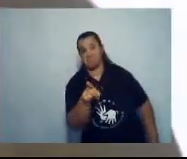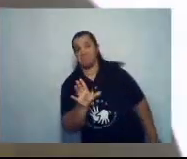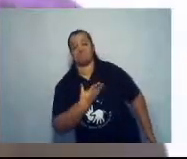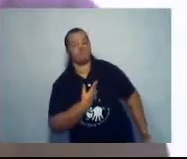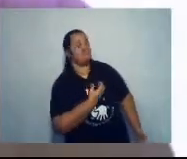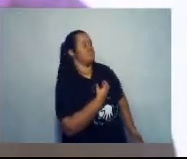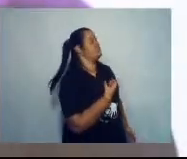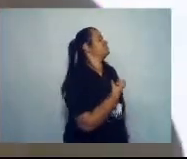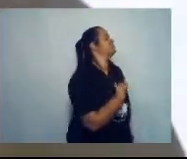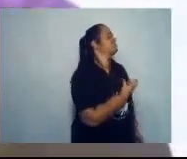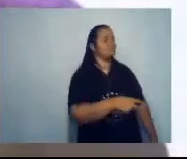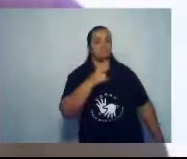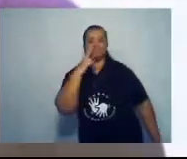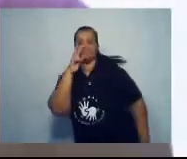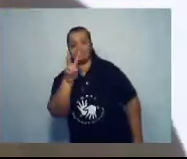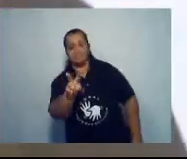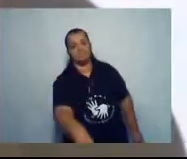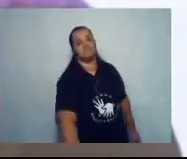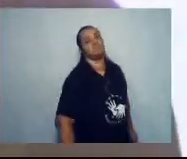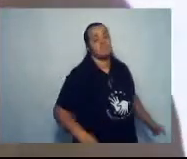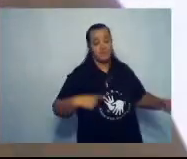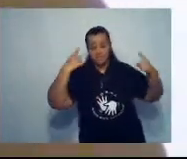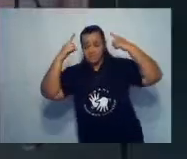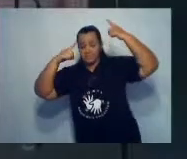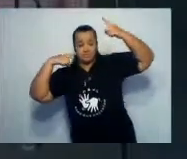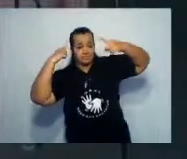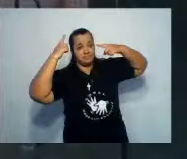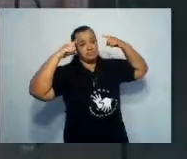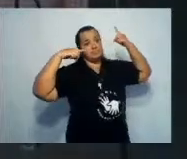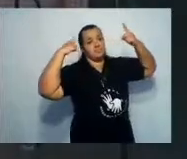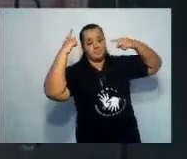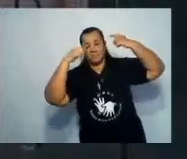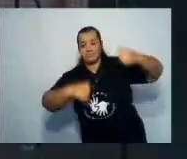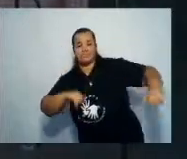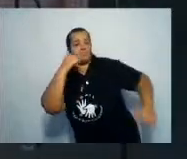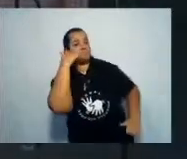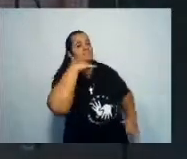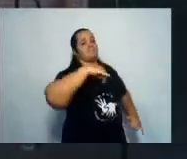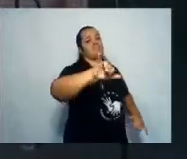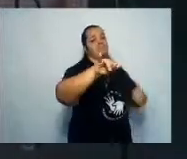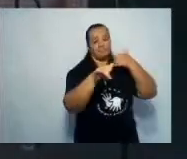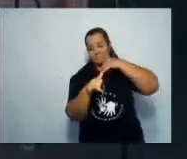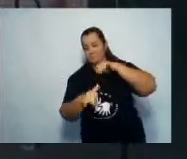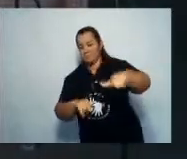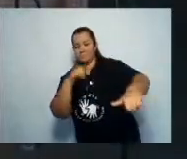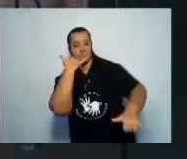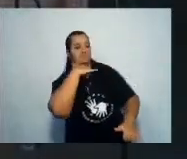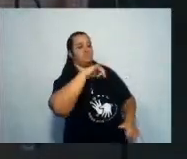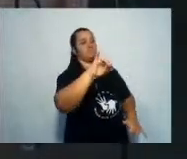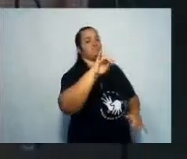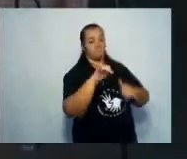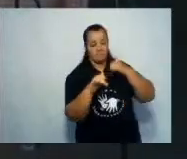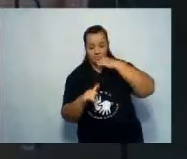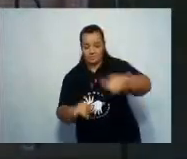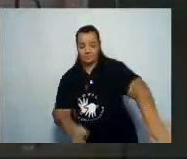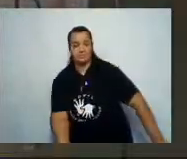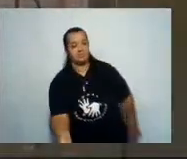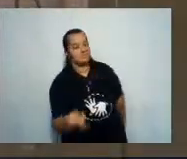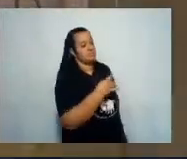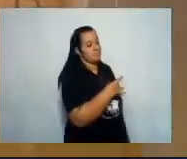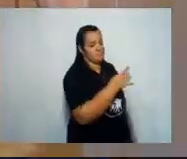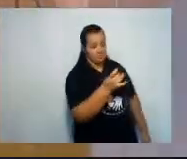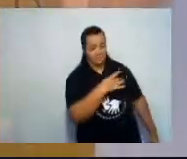não querer crescer o olho. Tá doido que eu vou fazer propaganda de